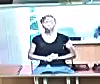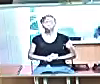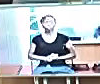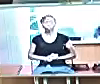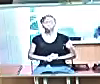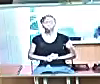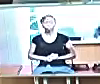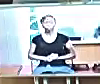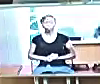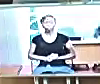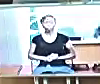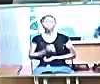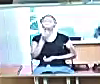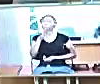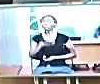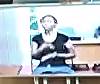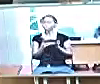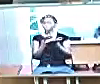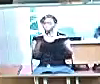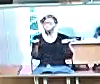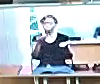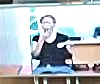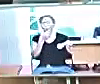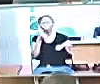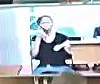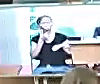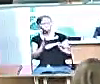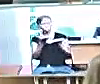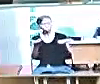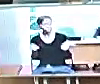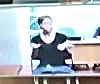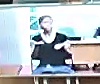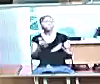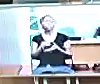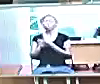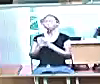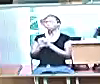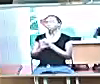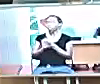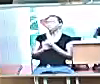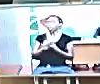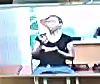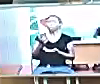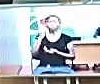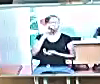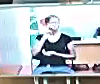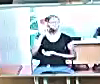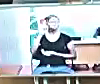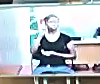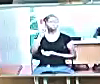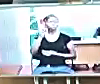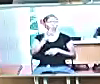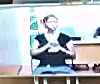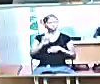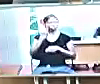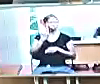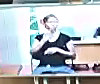bem gente boa tarde a todos boa tarde a todos cumprimentar o doutor jean nosso